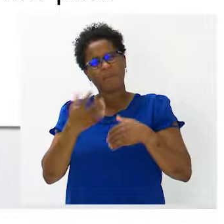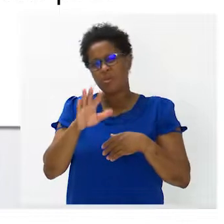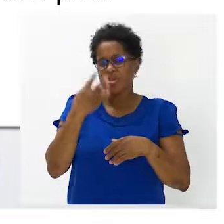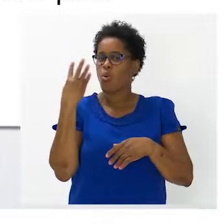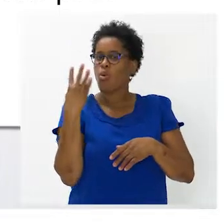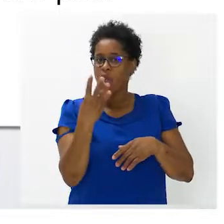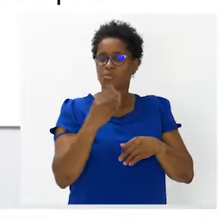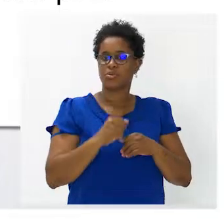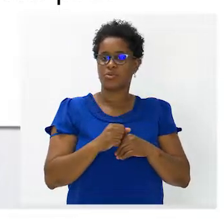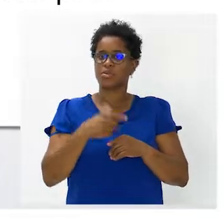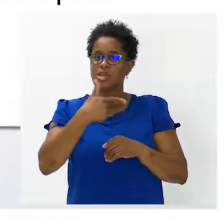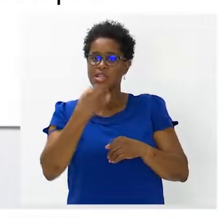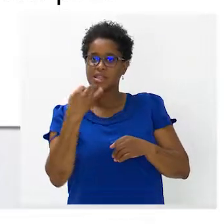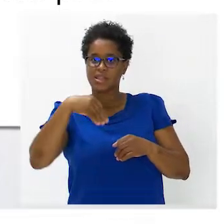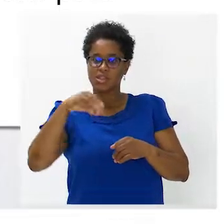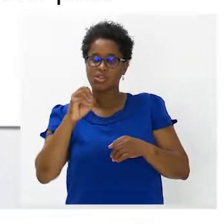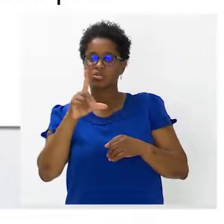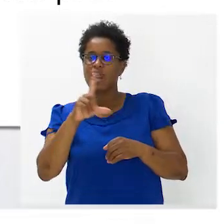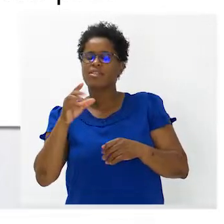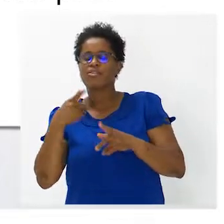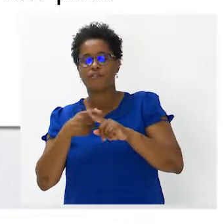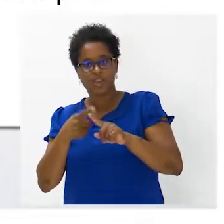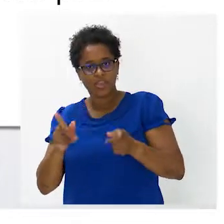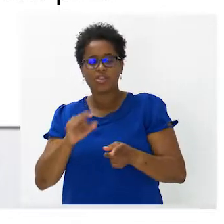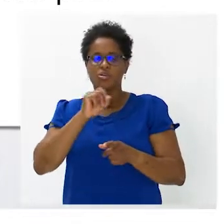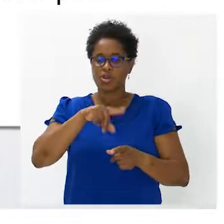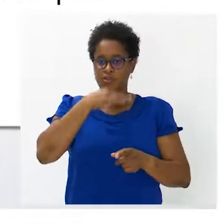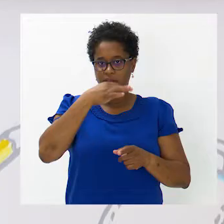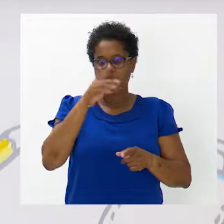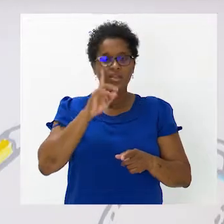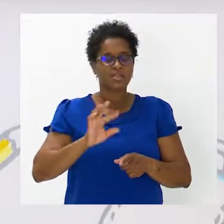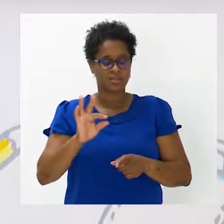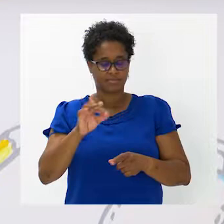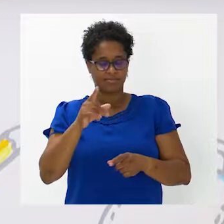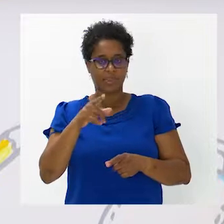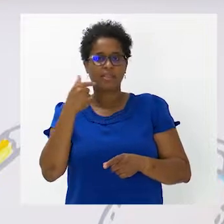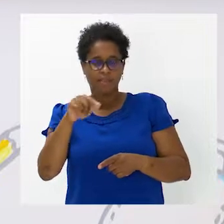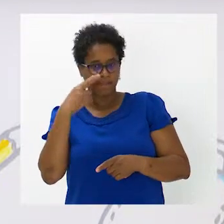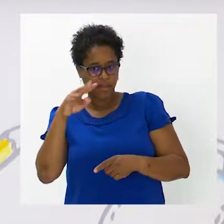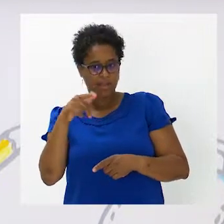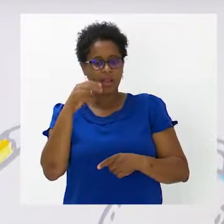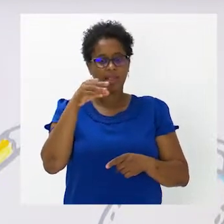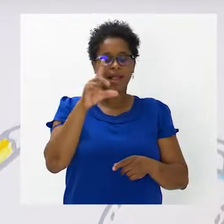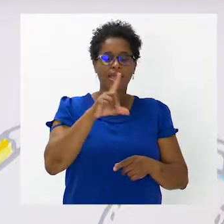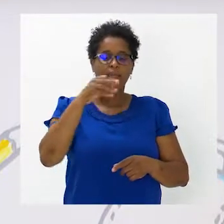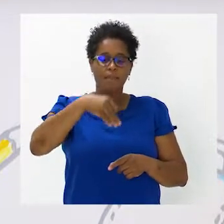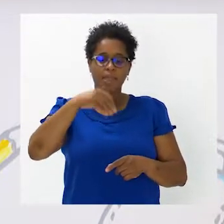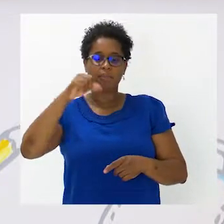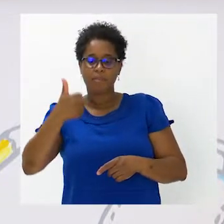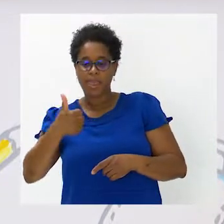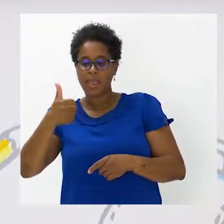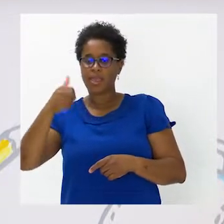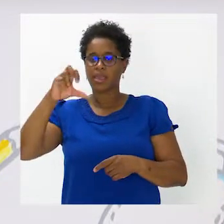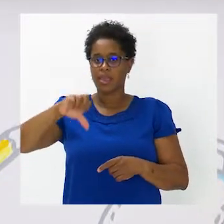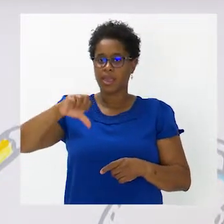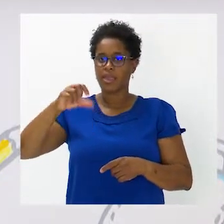menos 4 tipos de letras diferentes. Podemos dizer assim, reparem, eu tenho a letra P, a letra B, a letra Q e